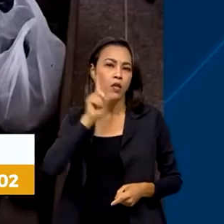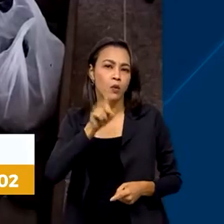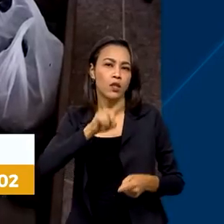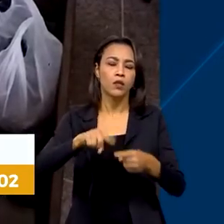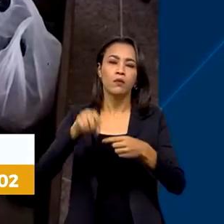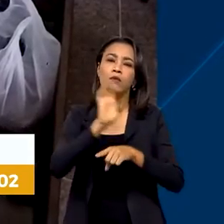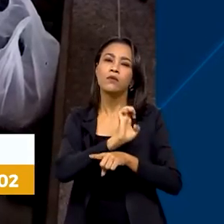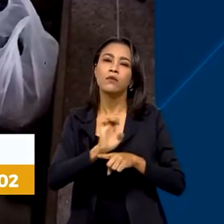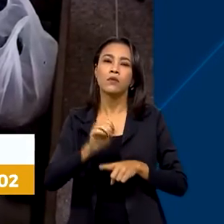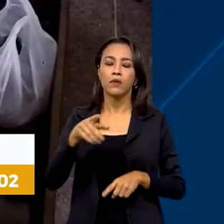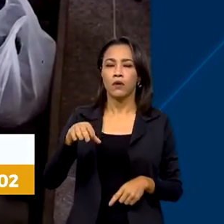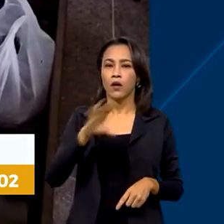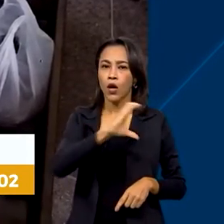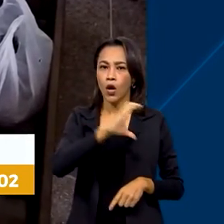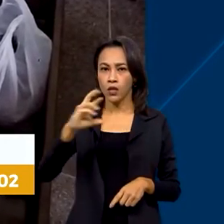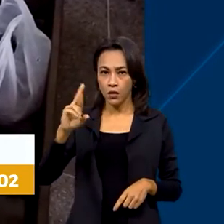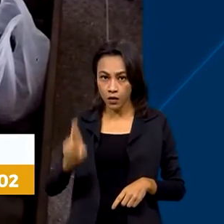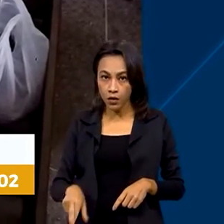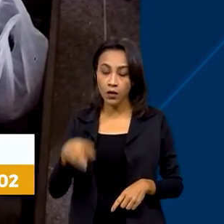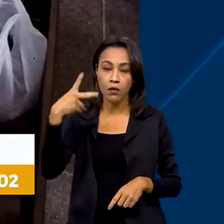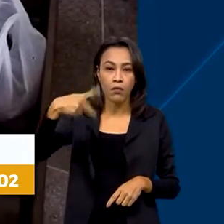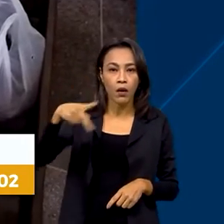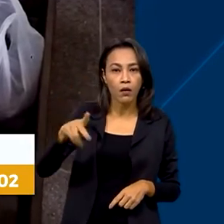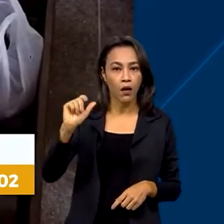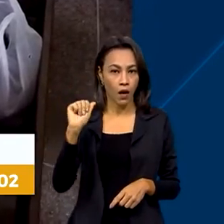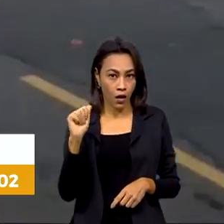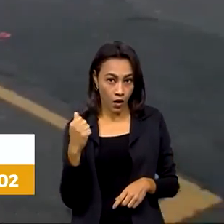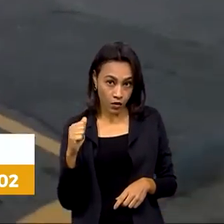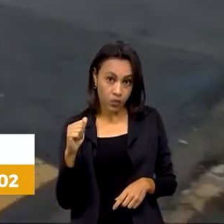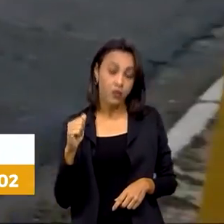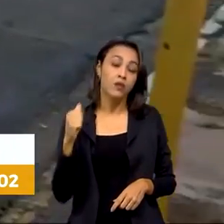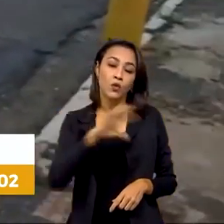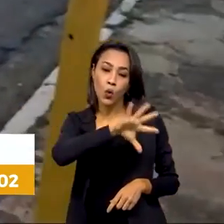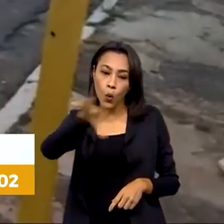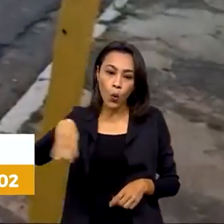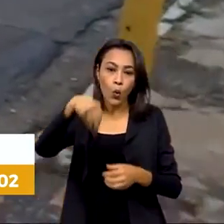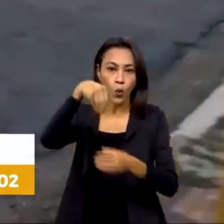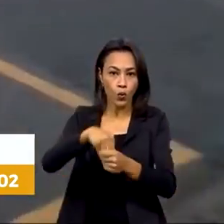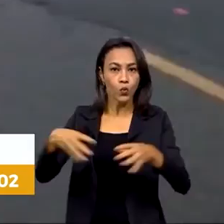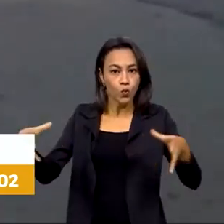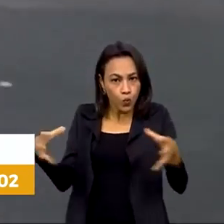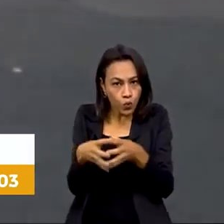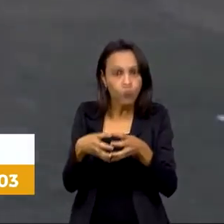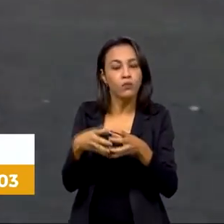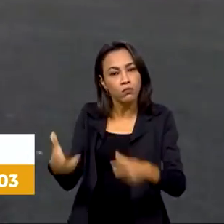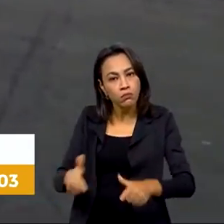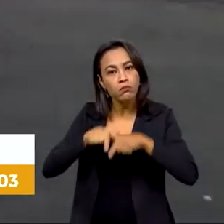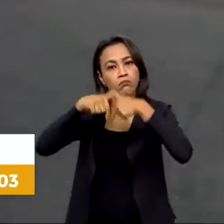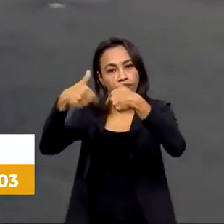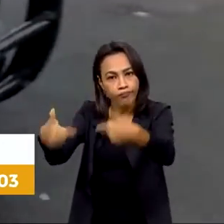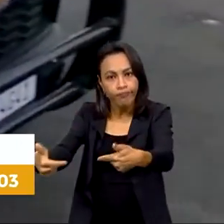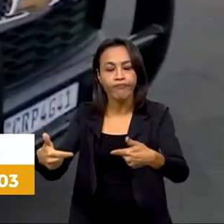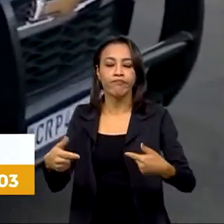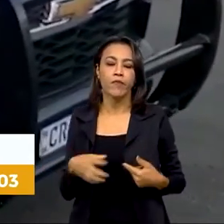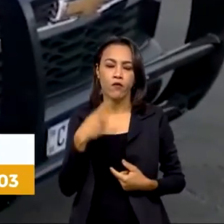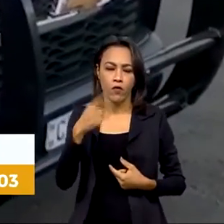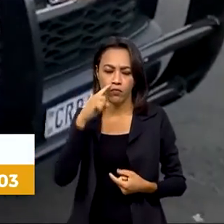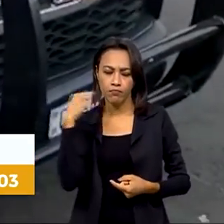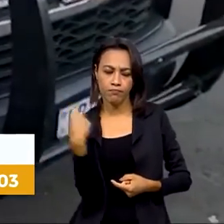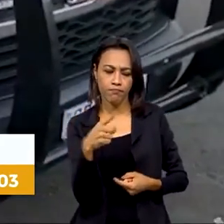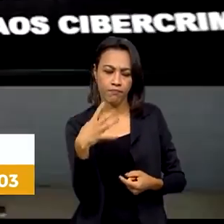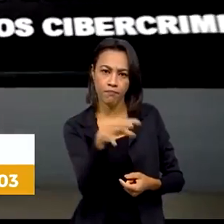4 a 8 anos de prisão para Quem produz conteúdo relacionado aos crimes de exploração sexual de crianças e adolescentes